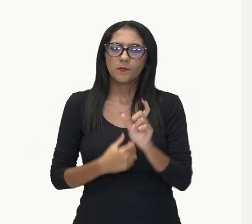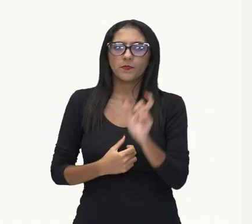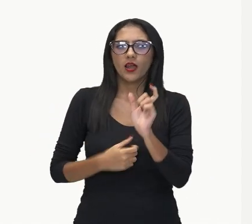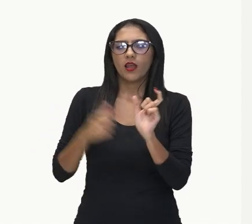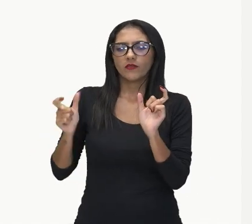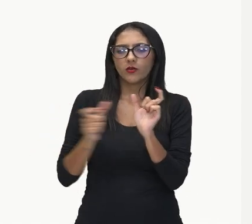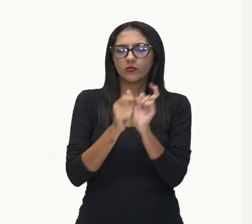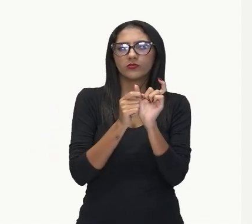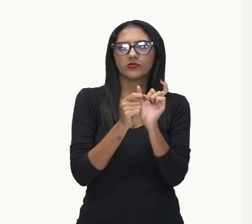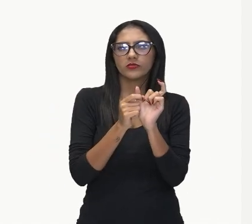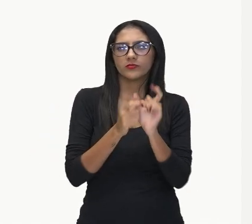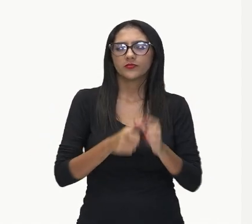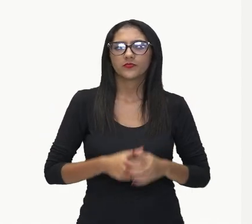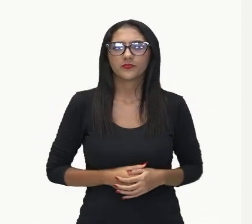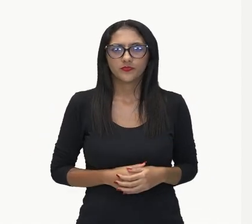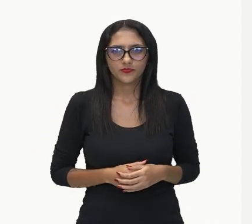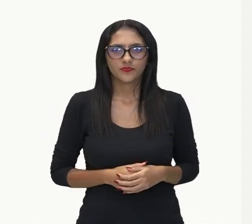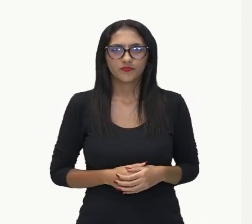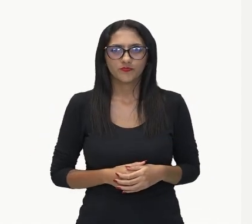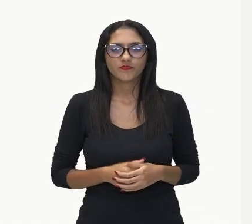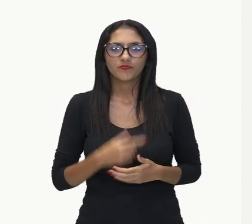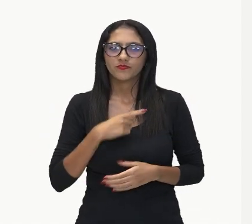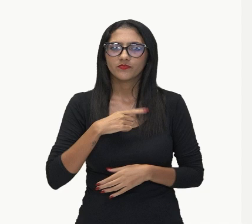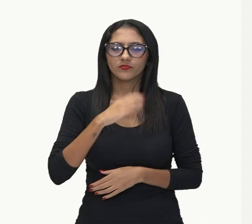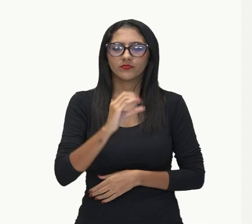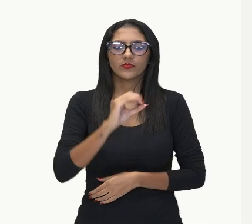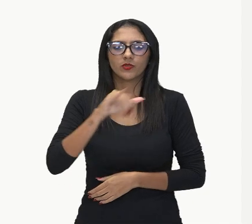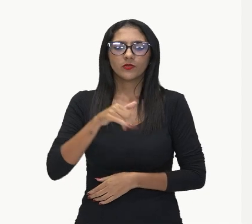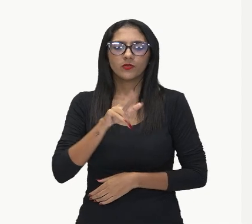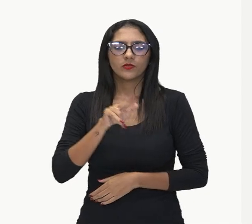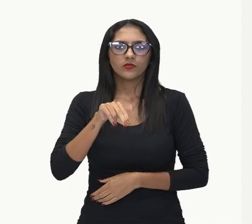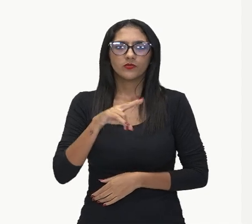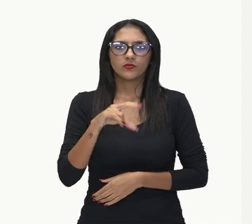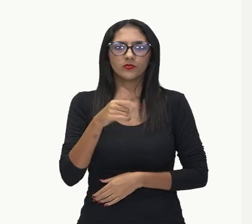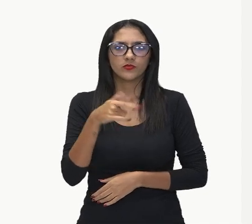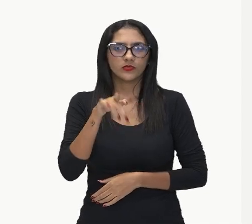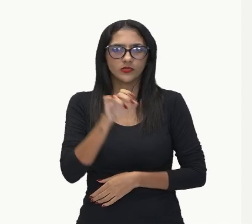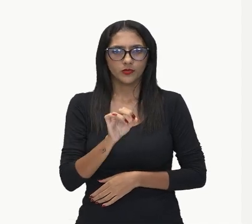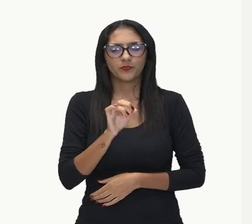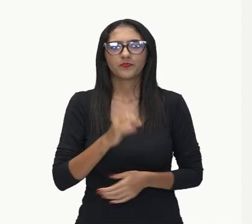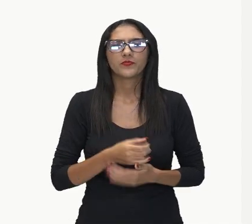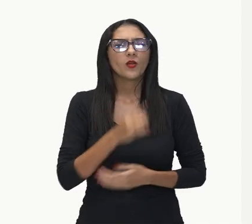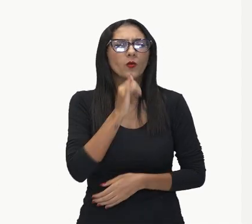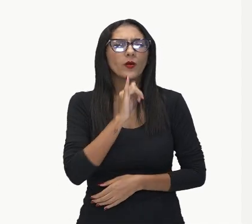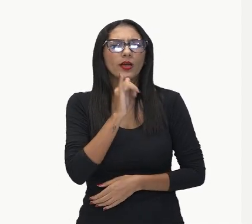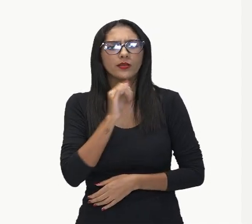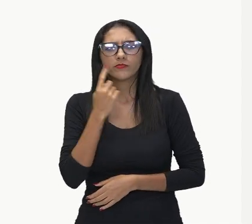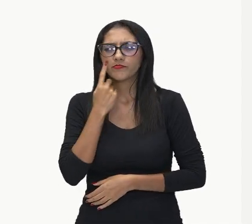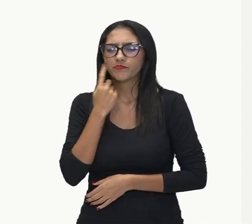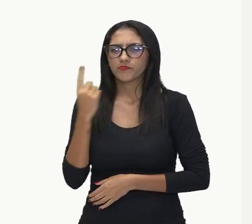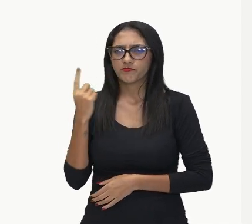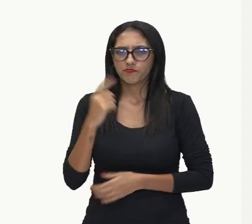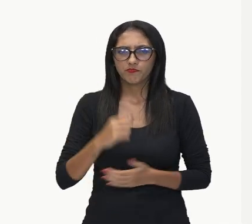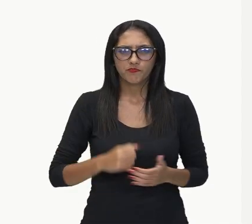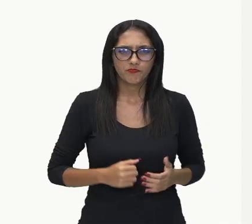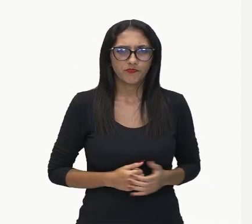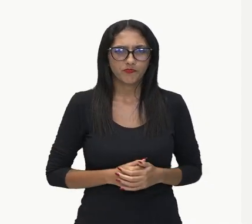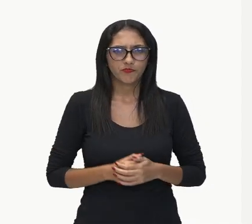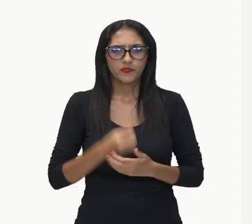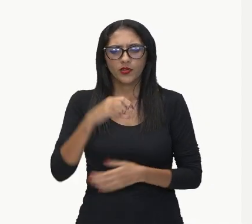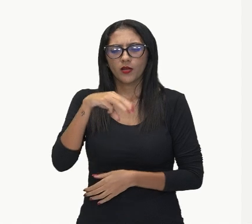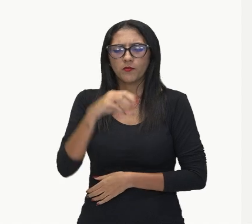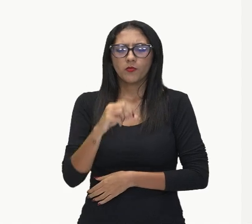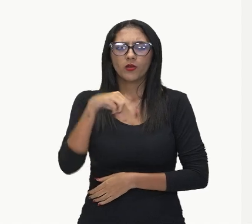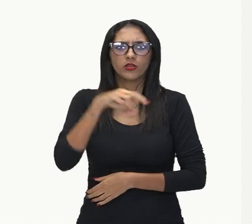conjunção, certo? Por meio de conjunção. É importante. Exemplo, os monócitos são infectados